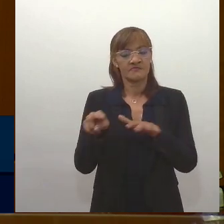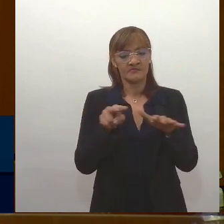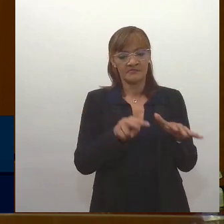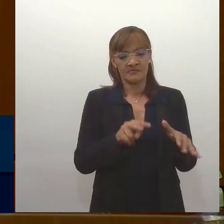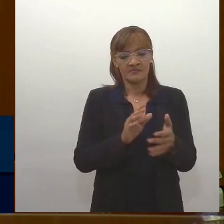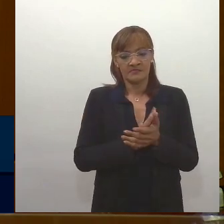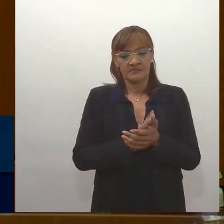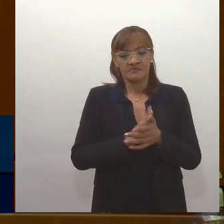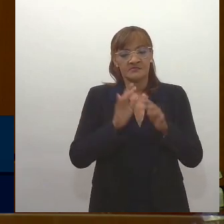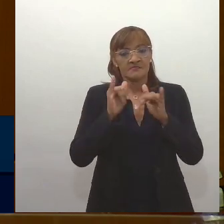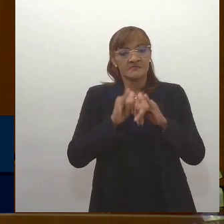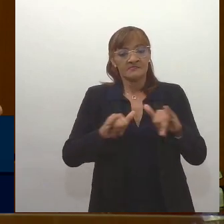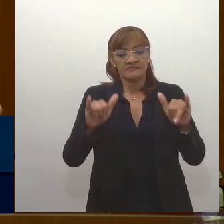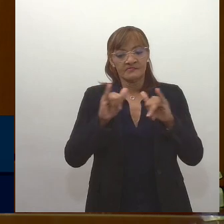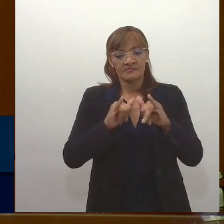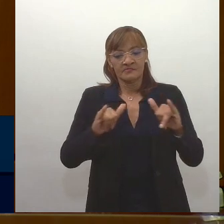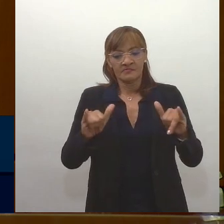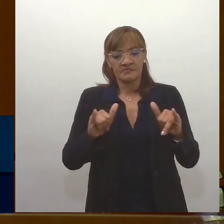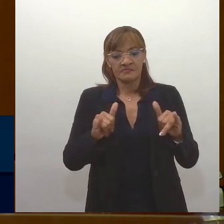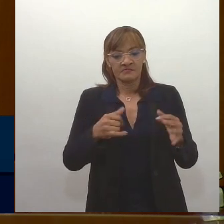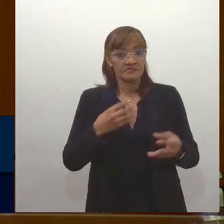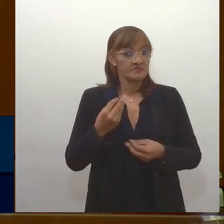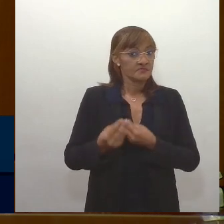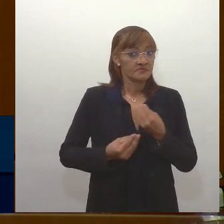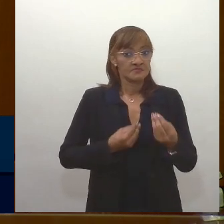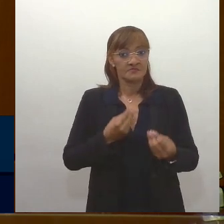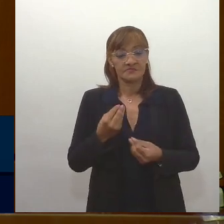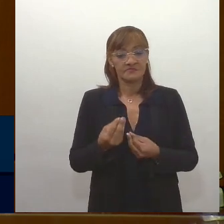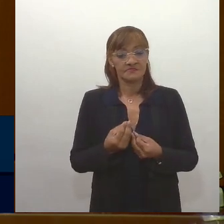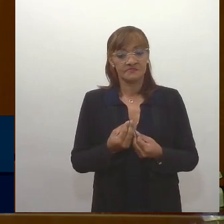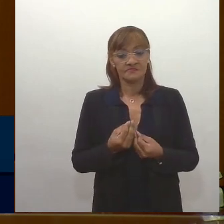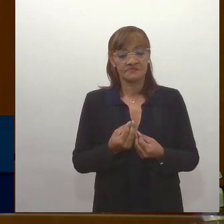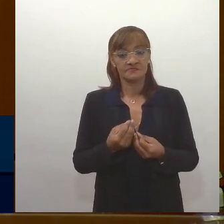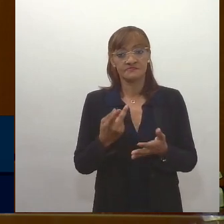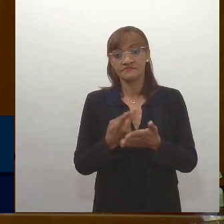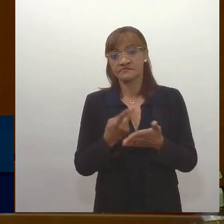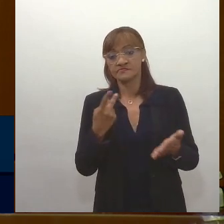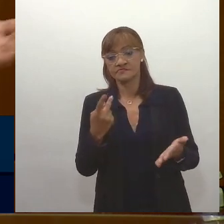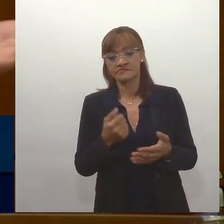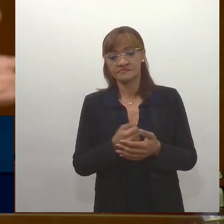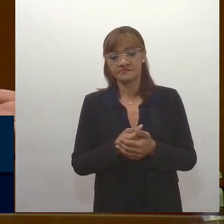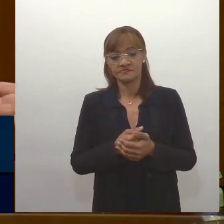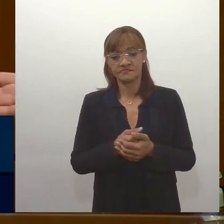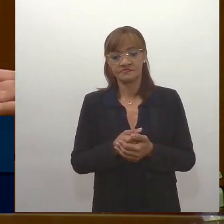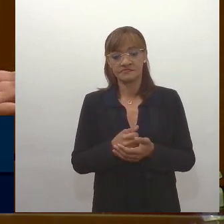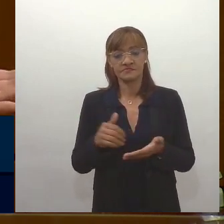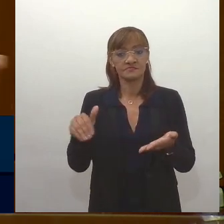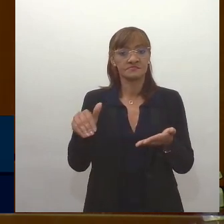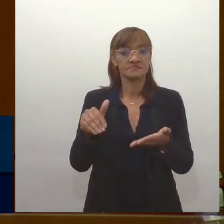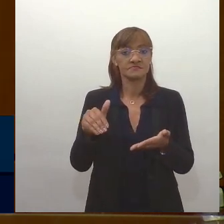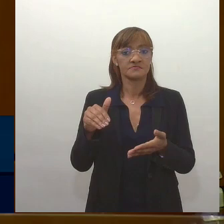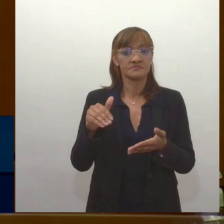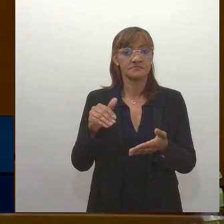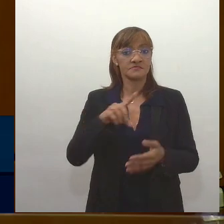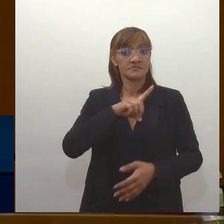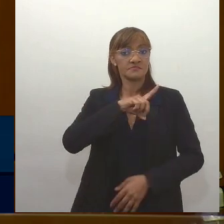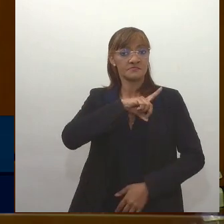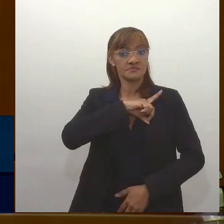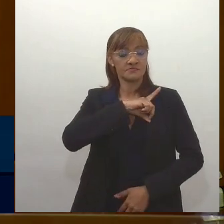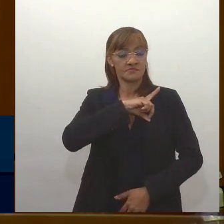de como andam essas investigações o que é que a o que é que a delegacia que recebeu